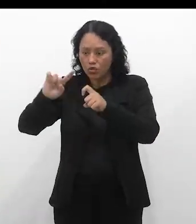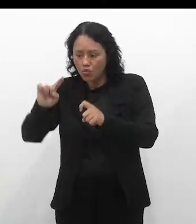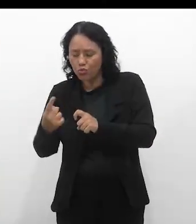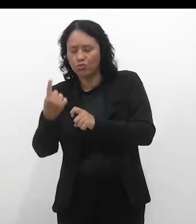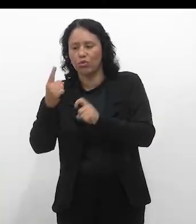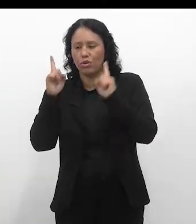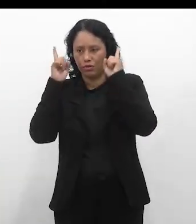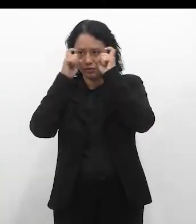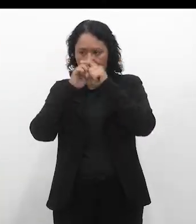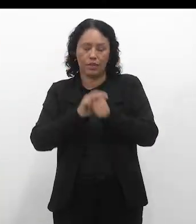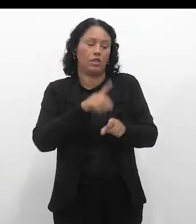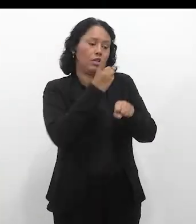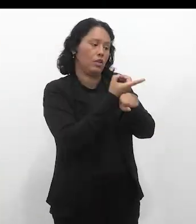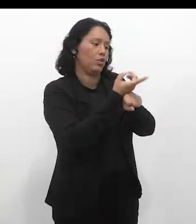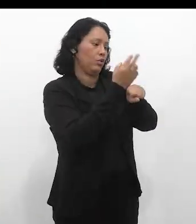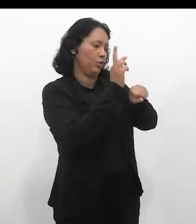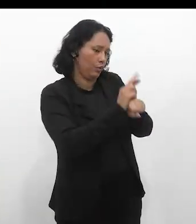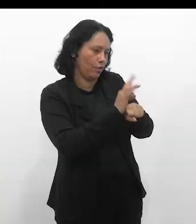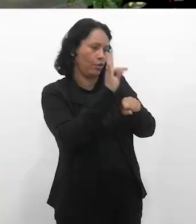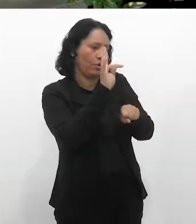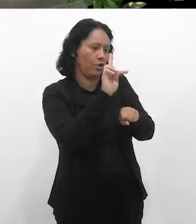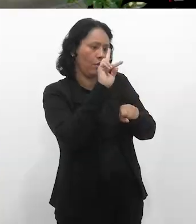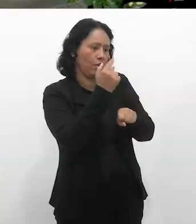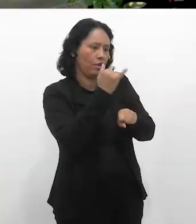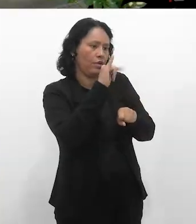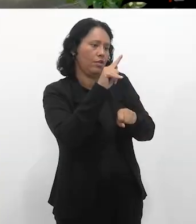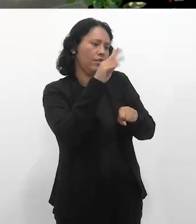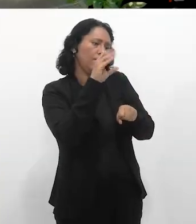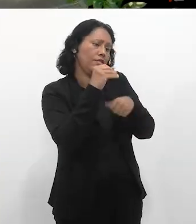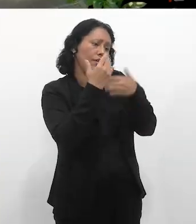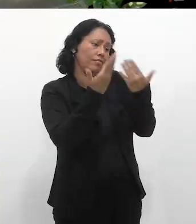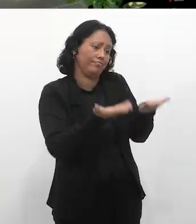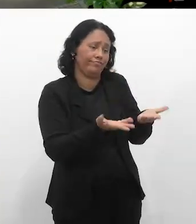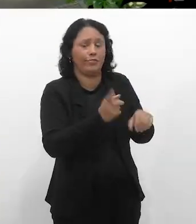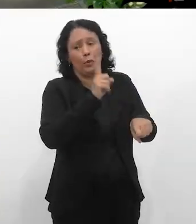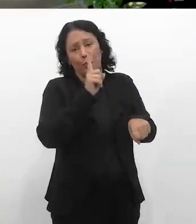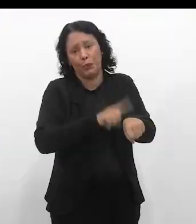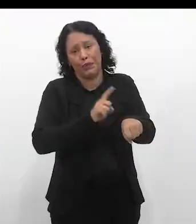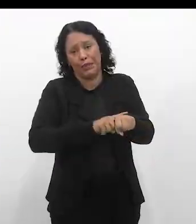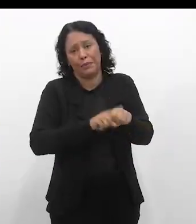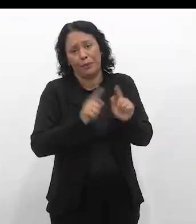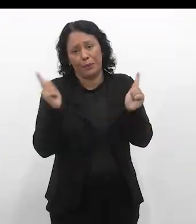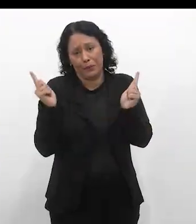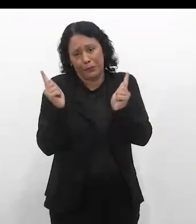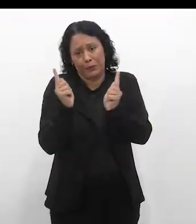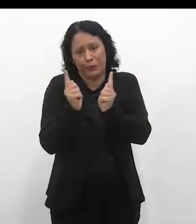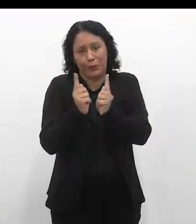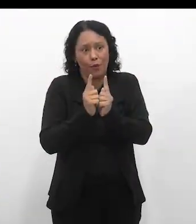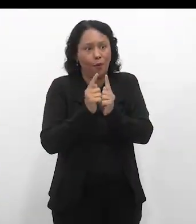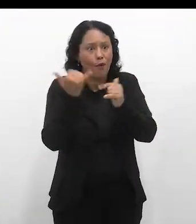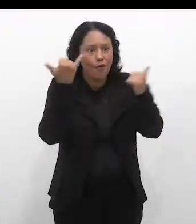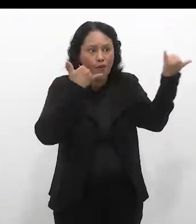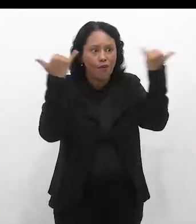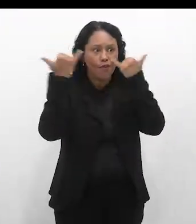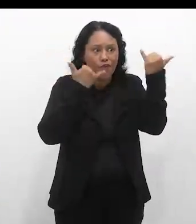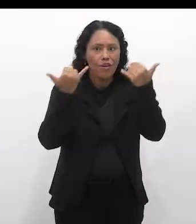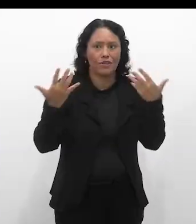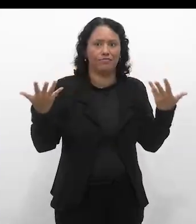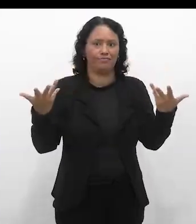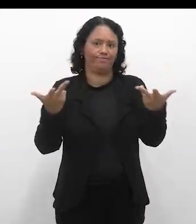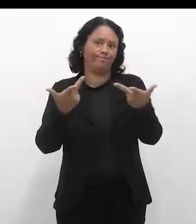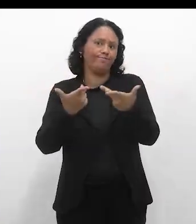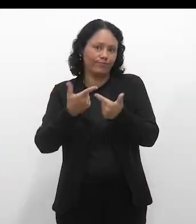o exército de um homem só. Doutor Tiago Dantas, infelizmente o tempo aqui foi curto para